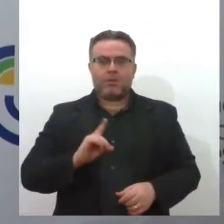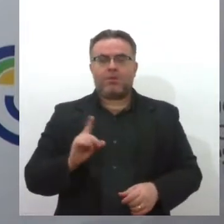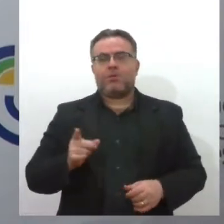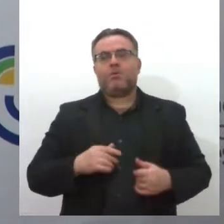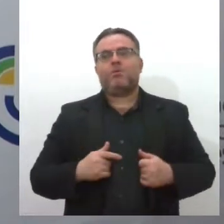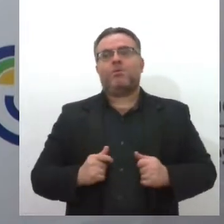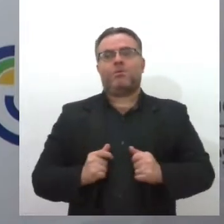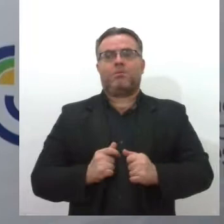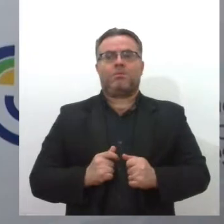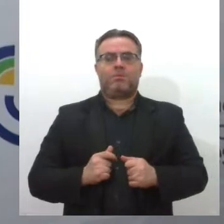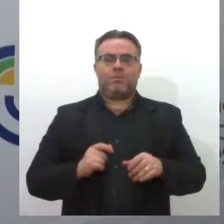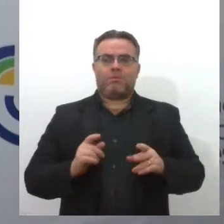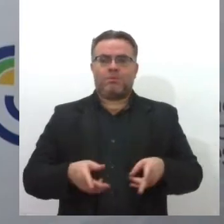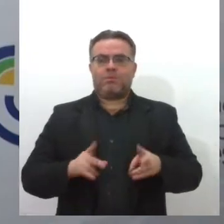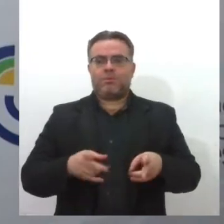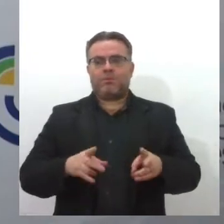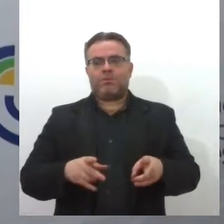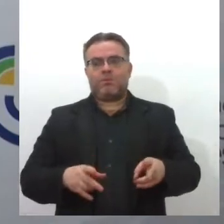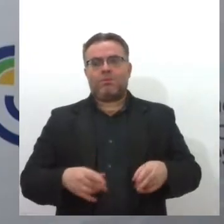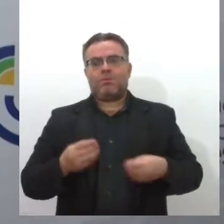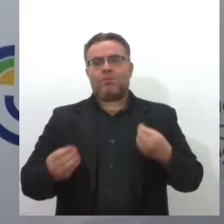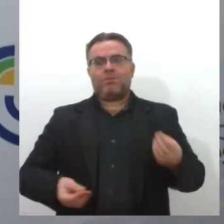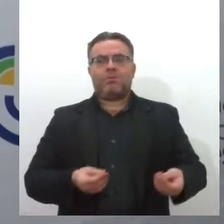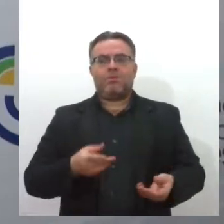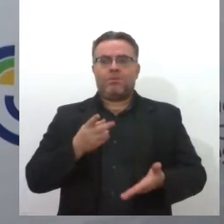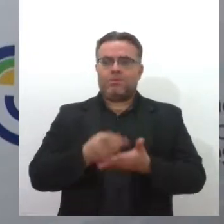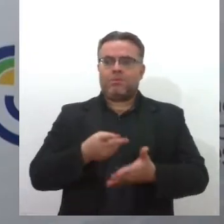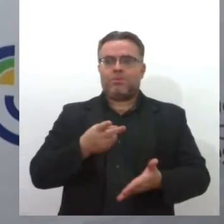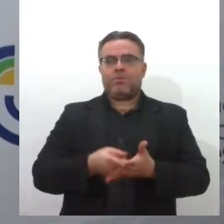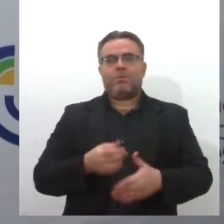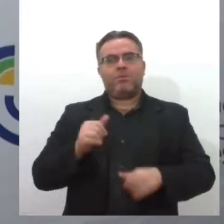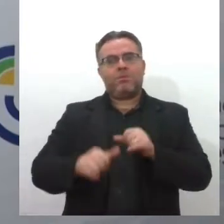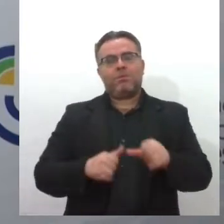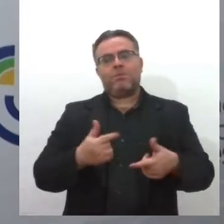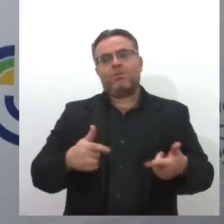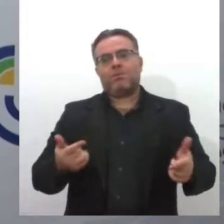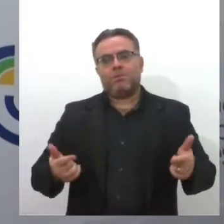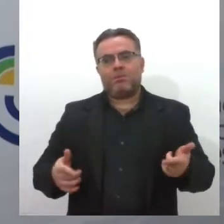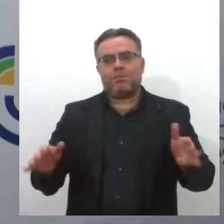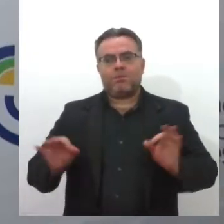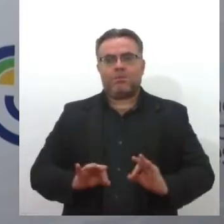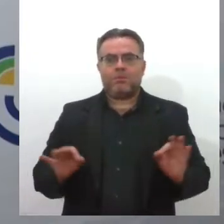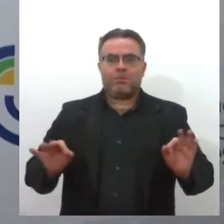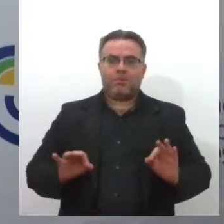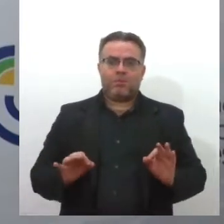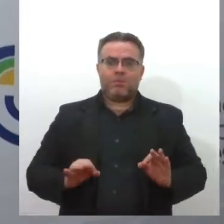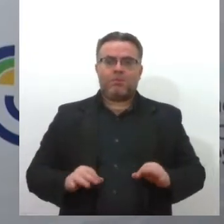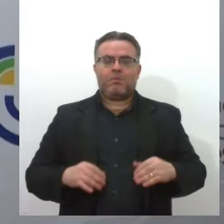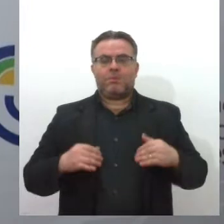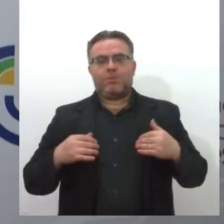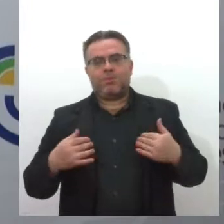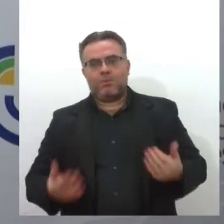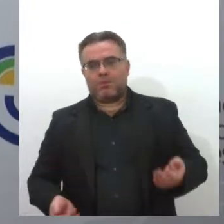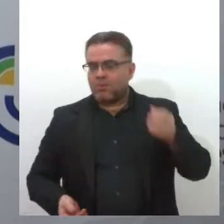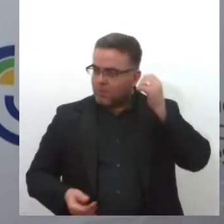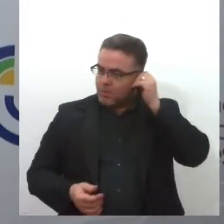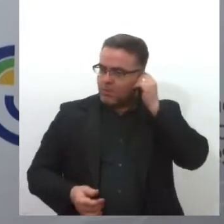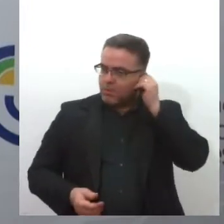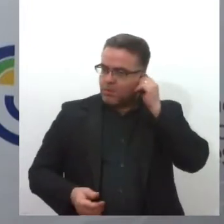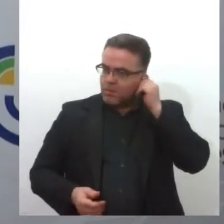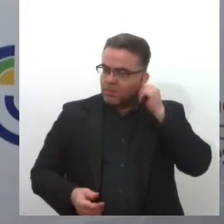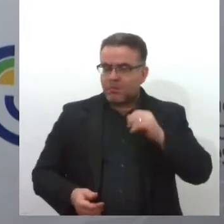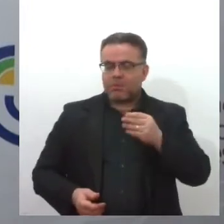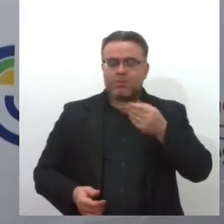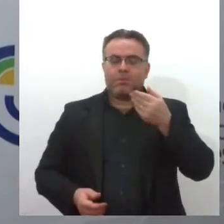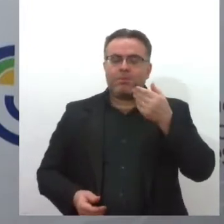custas relativas aos preparos foram mantidas sem qualquer alteração e o restante da lei, com os novos serviços, as novas